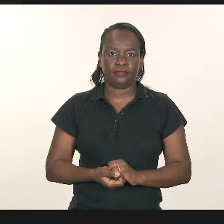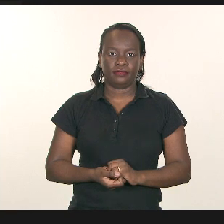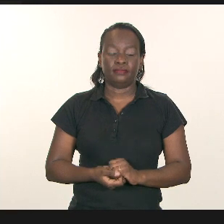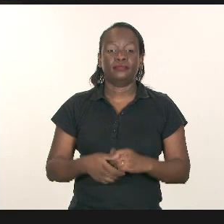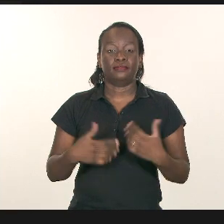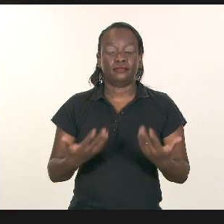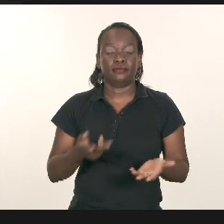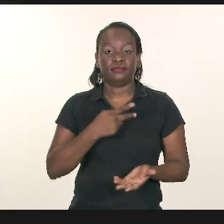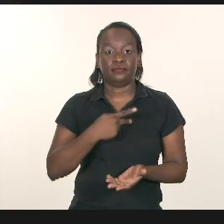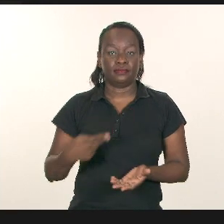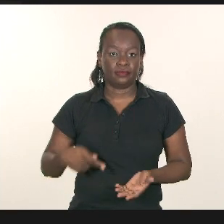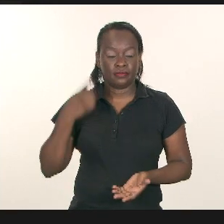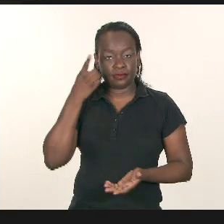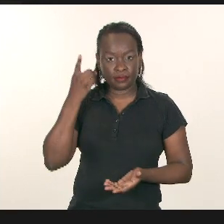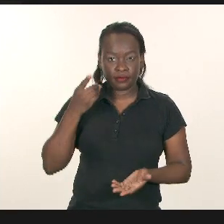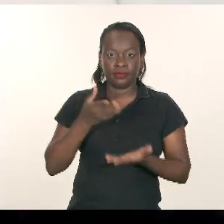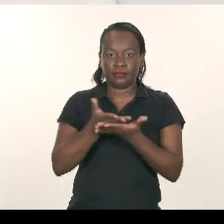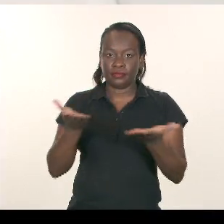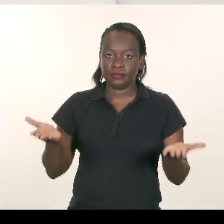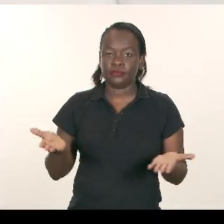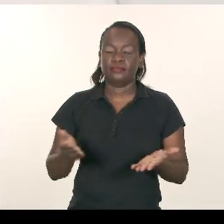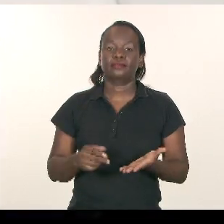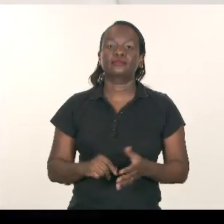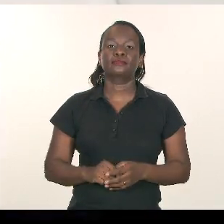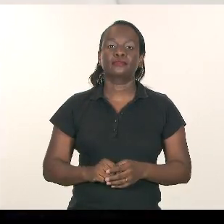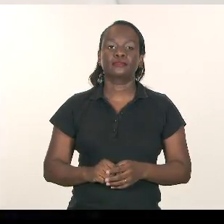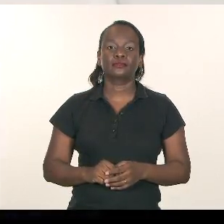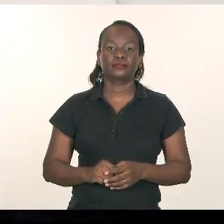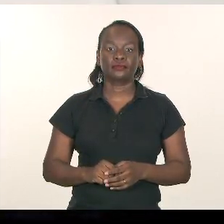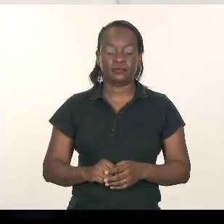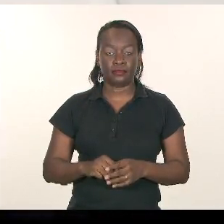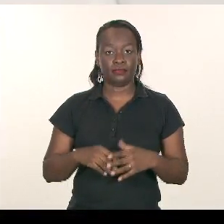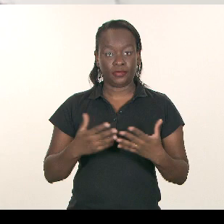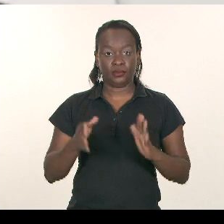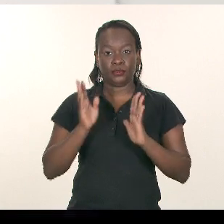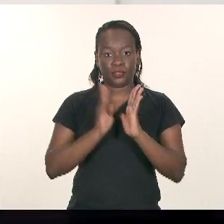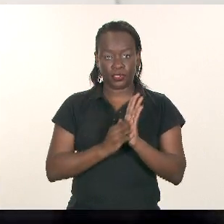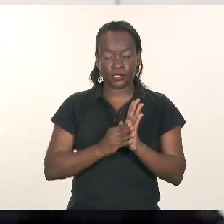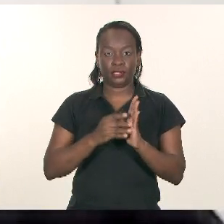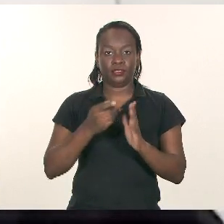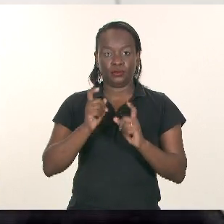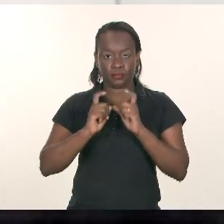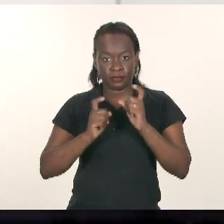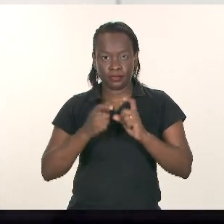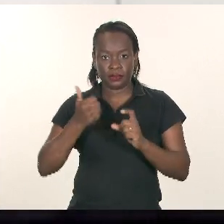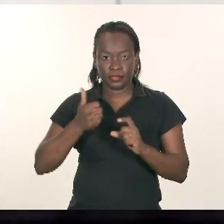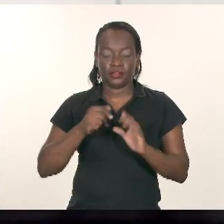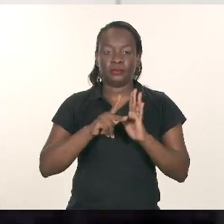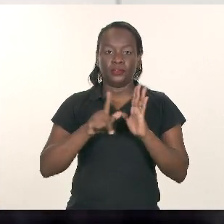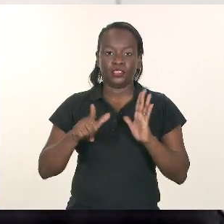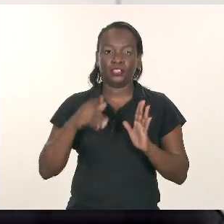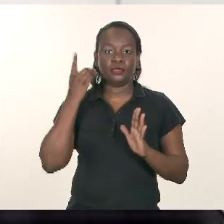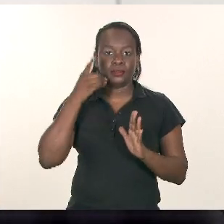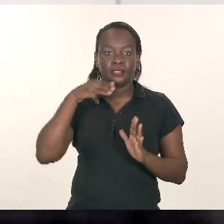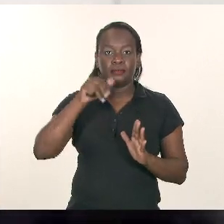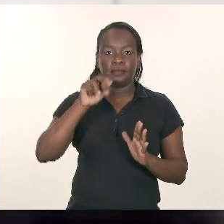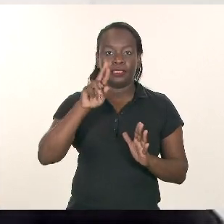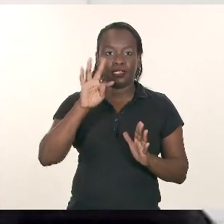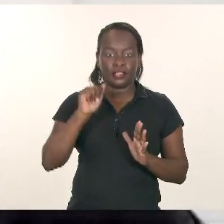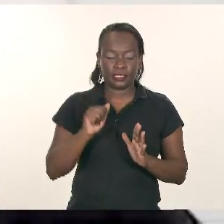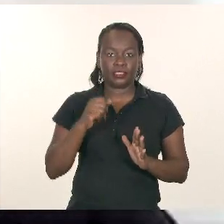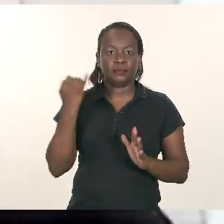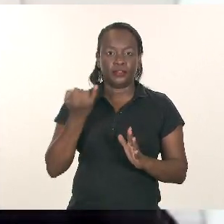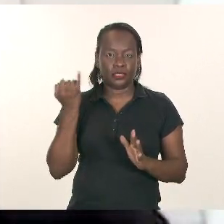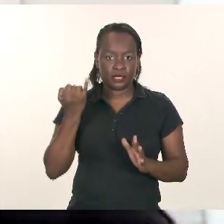Senhor presidente, deputados e deputadas, como coloquei acho que na primeira discussão, o projeto da deputada Marta Rocha é